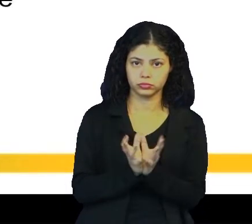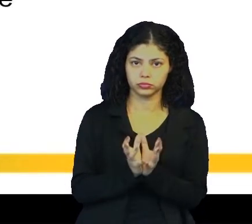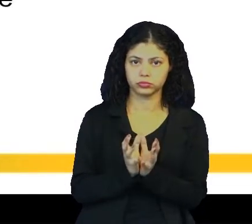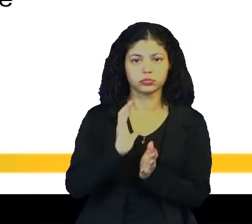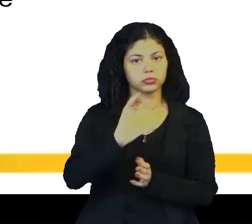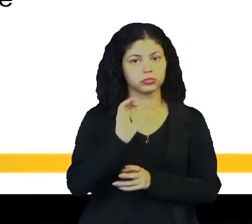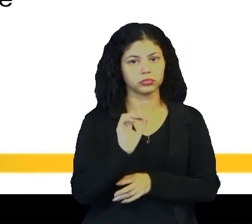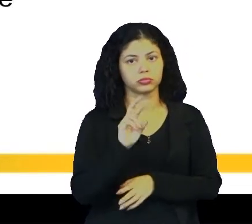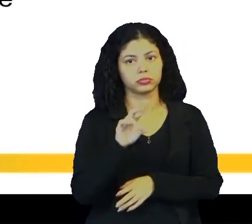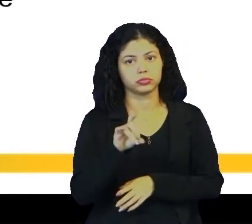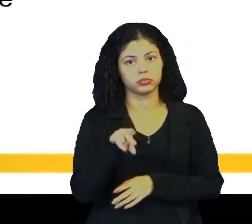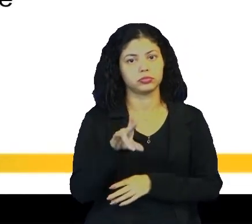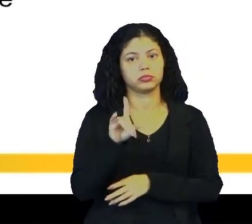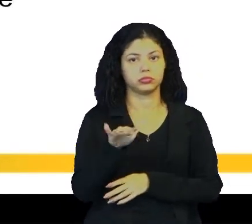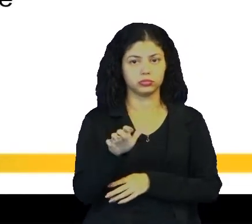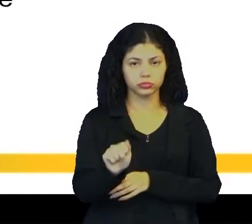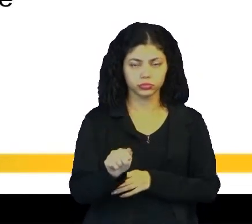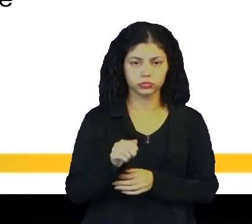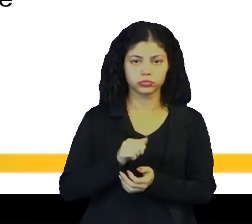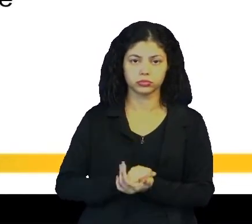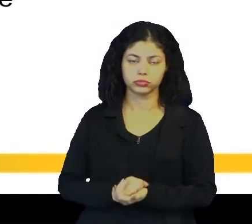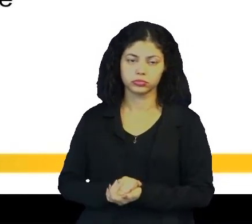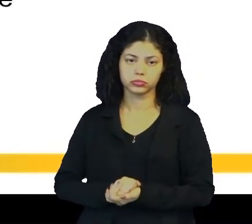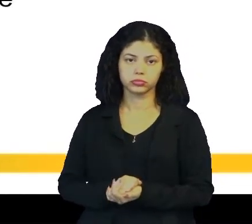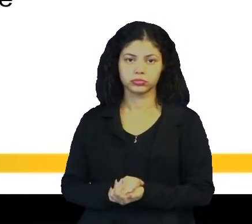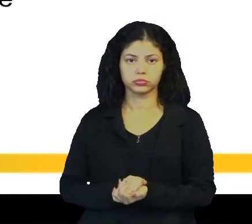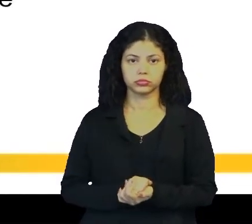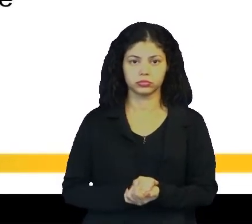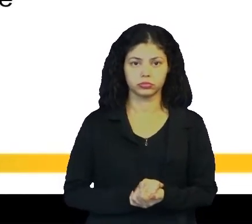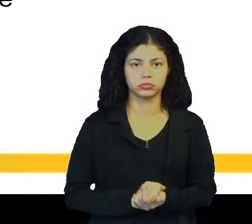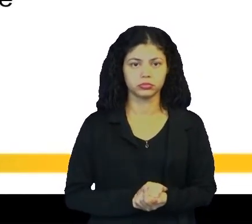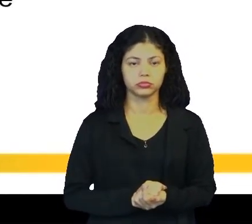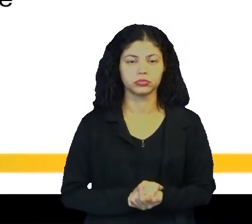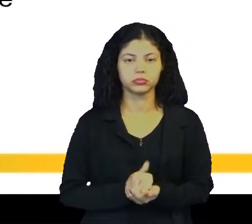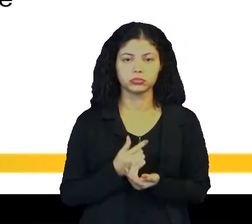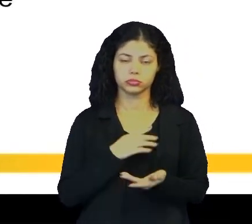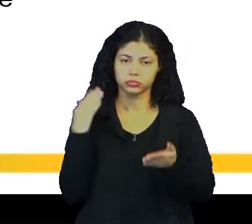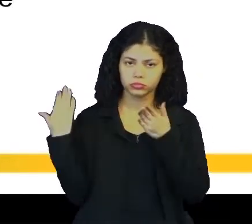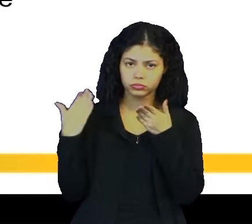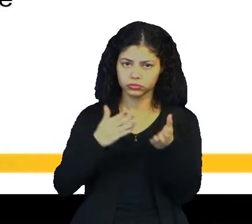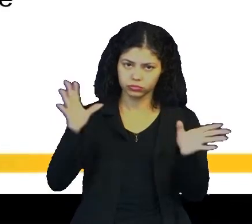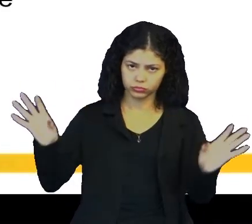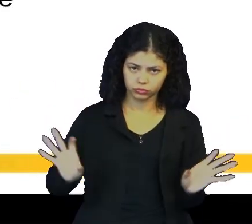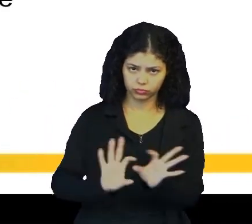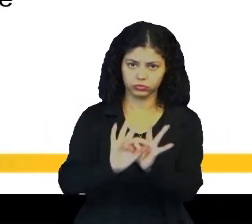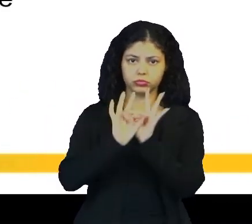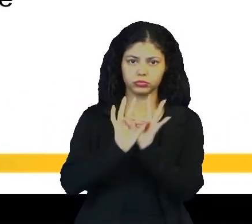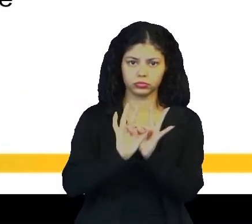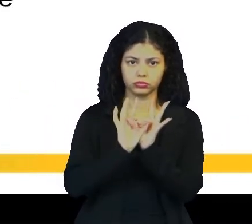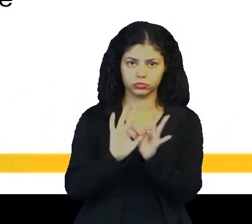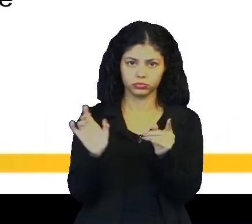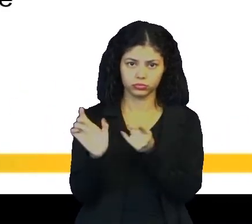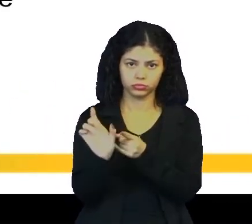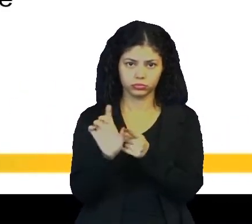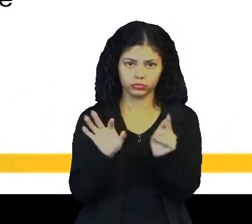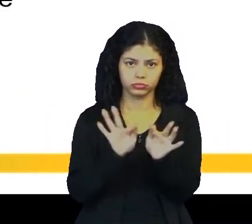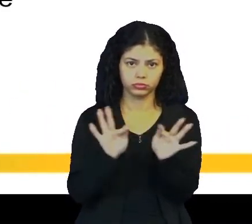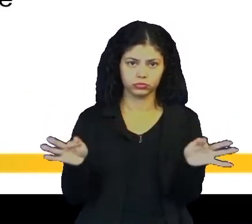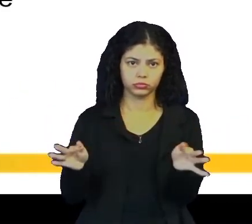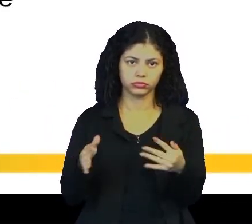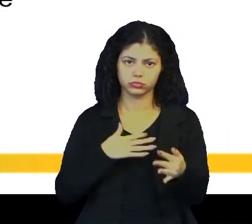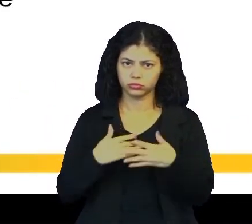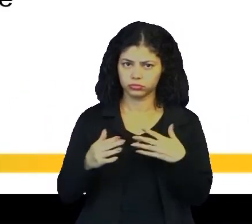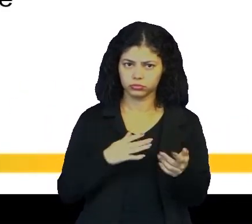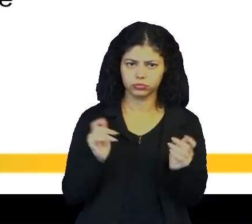coordinating conjunctions. Nós temos as conjunções coordenativas, que elas têm o objetivo de ligar palavras ou